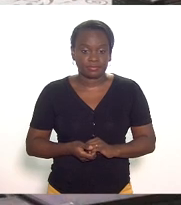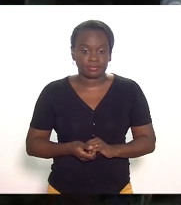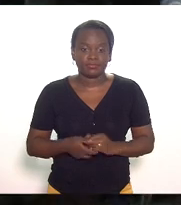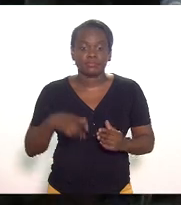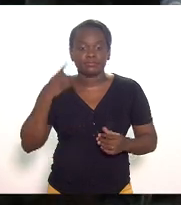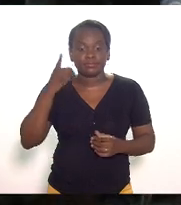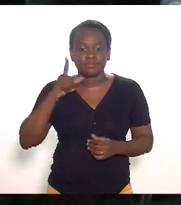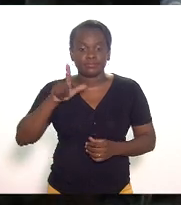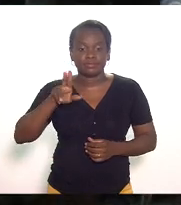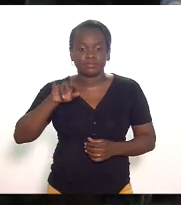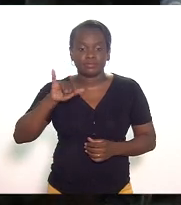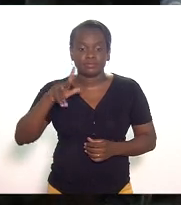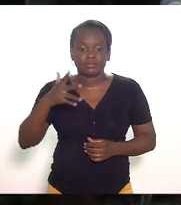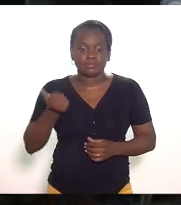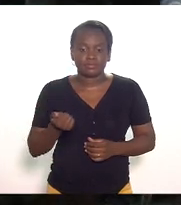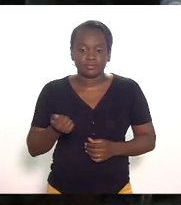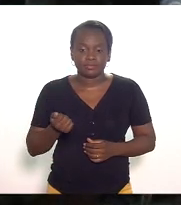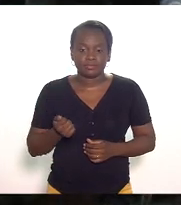Deputada Lucinha,